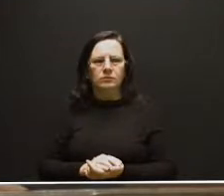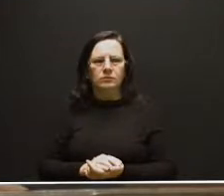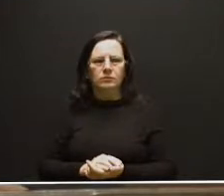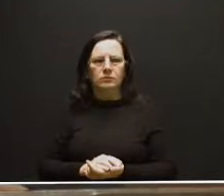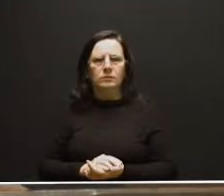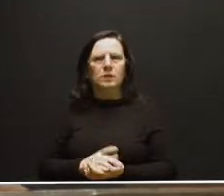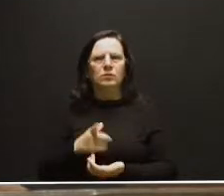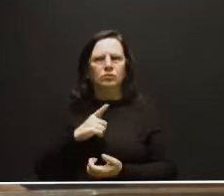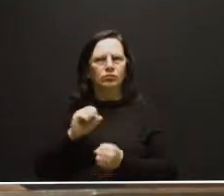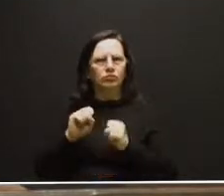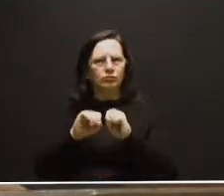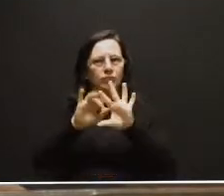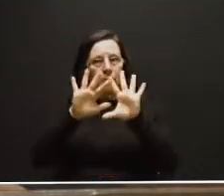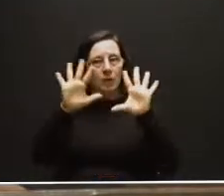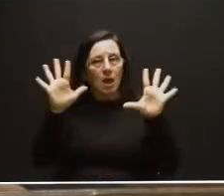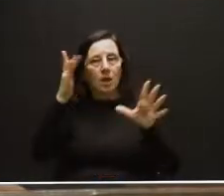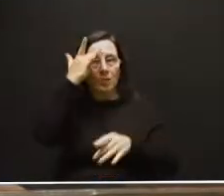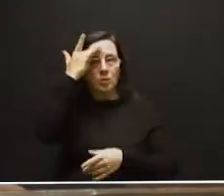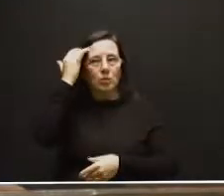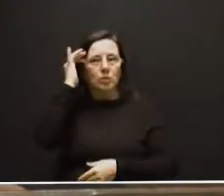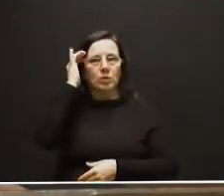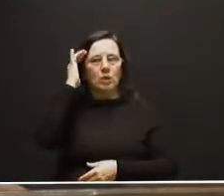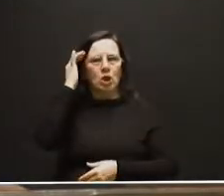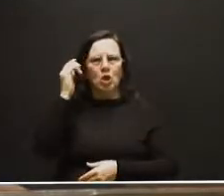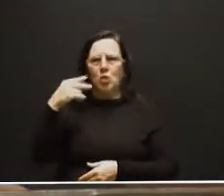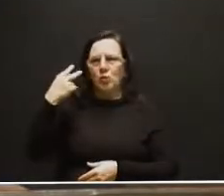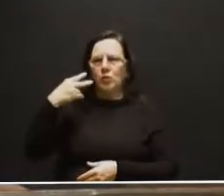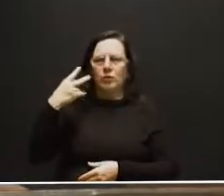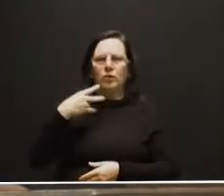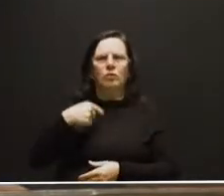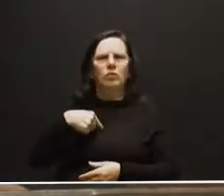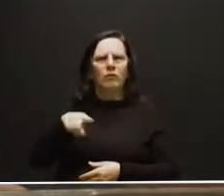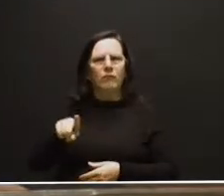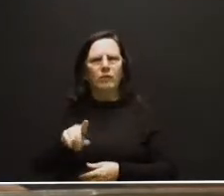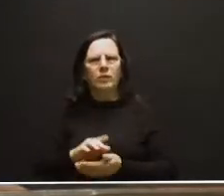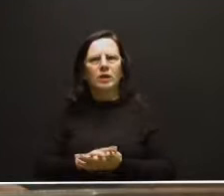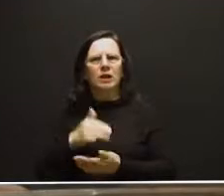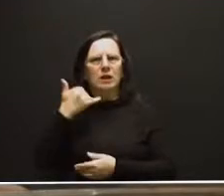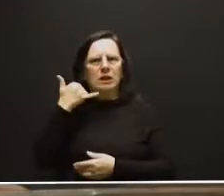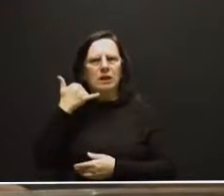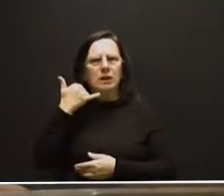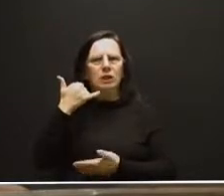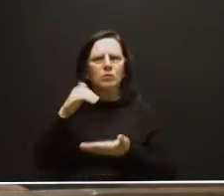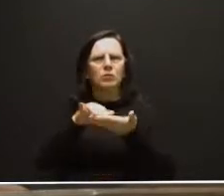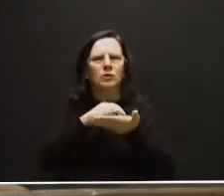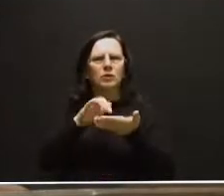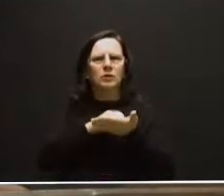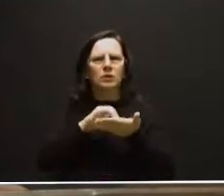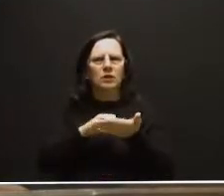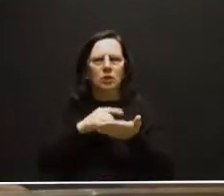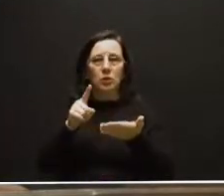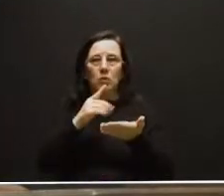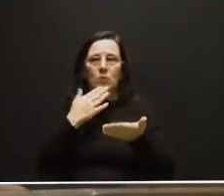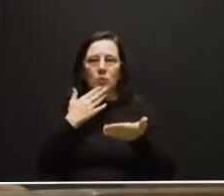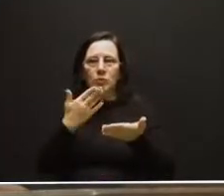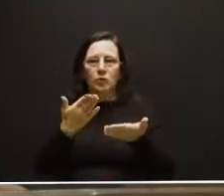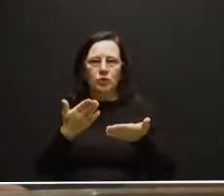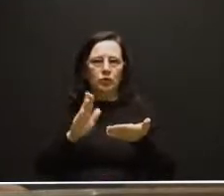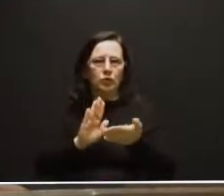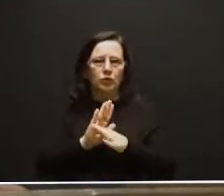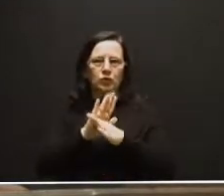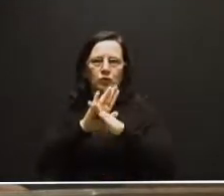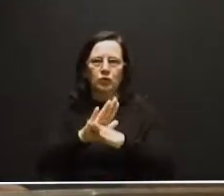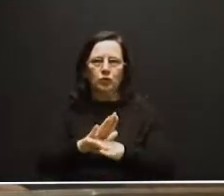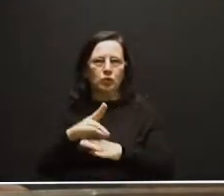tem que ter transparência também é não é o vereador aqui porque às vezes quando você liga para um secretário é óbvio que não é pra pedir favor